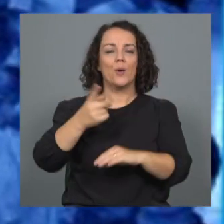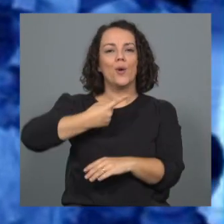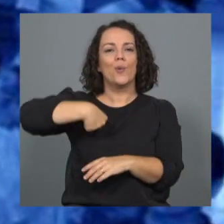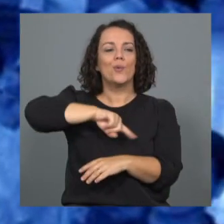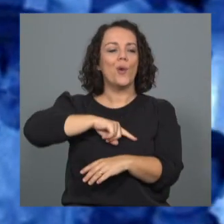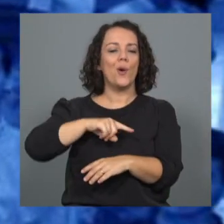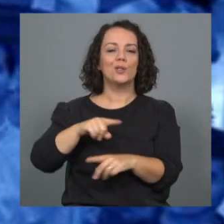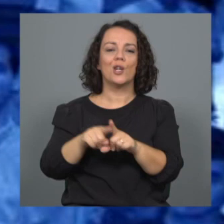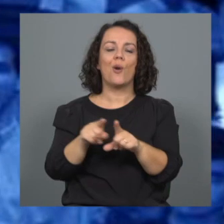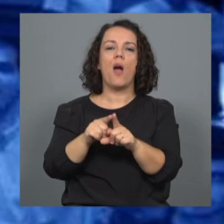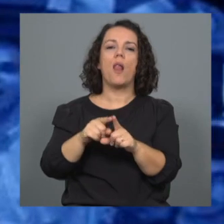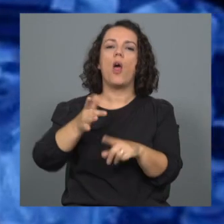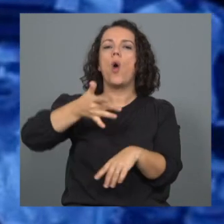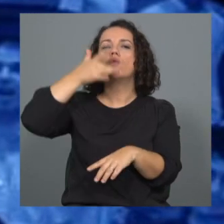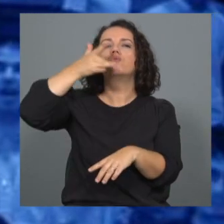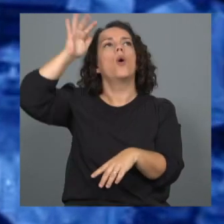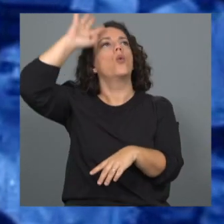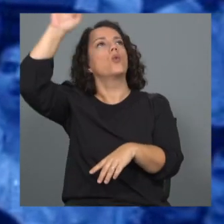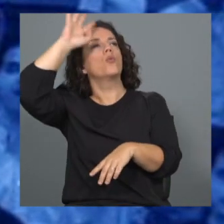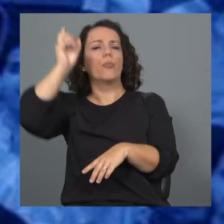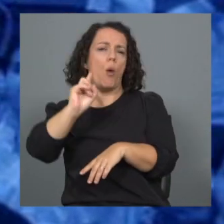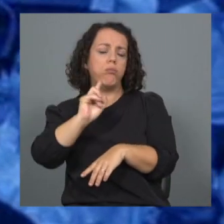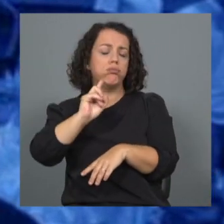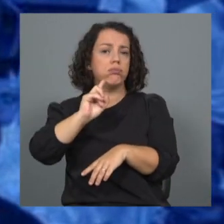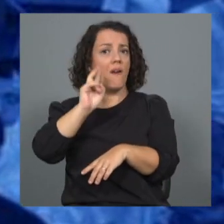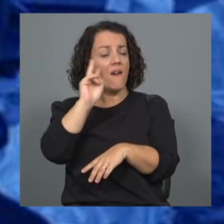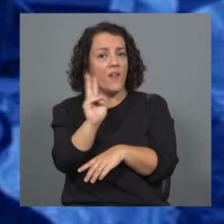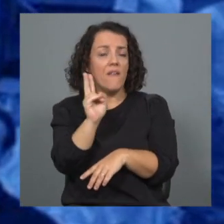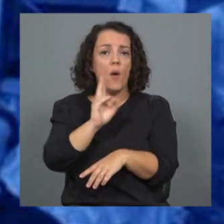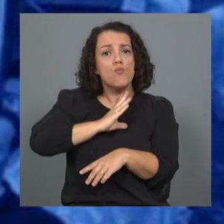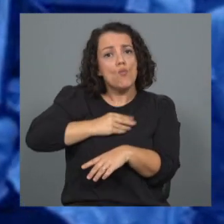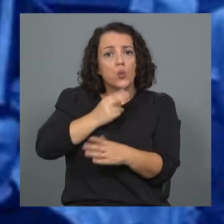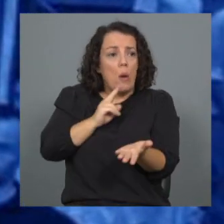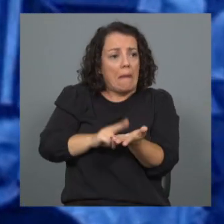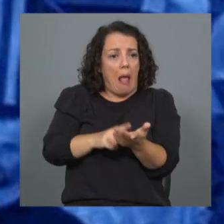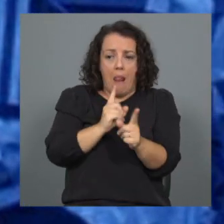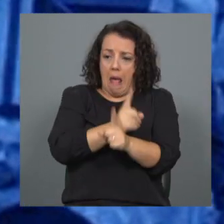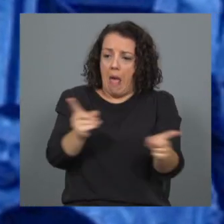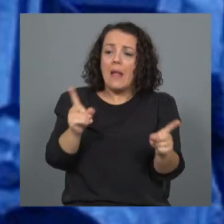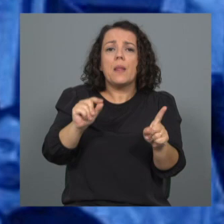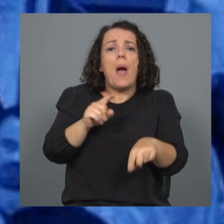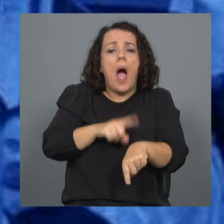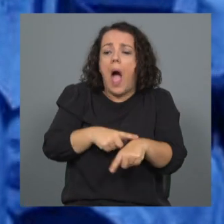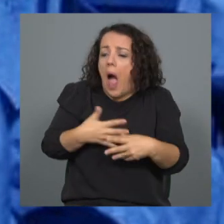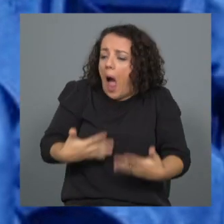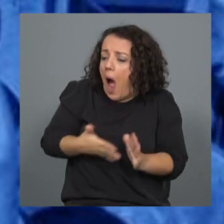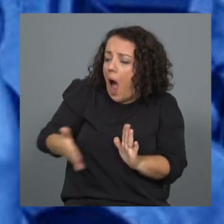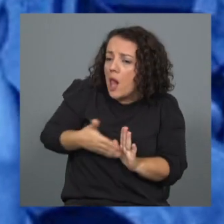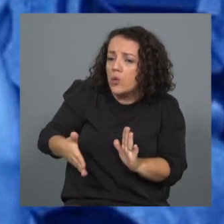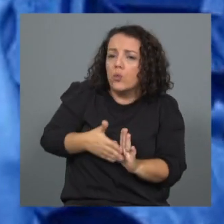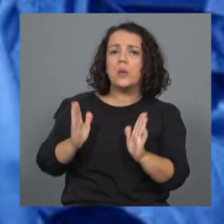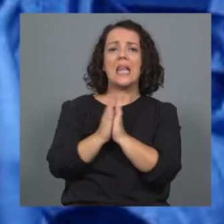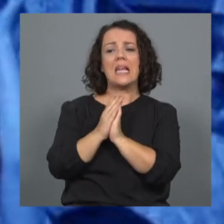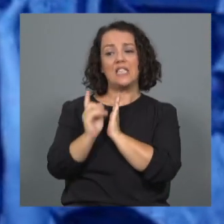procuramos não viver utopias, mas viver a realidade atual do mundo em que estamos e também do momento atual que a Igreja vive. E este aspecto